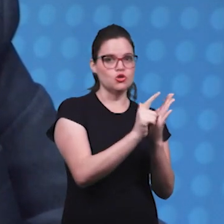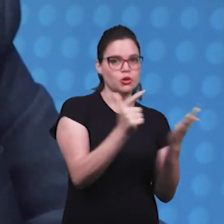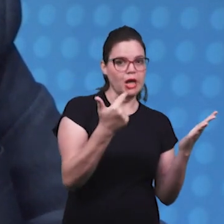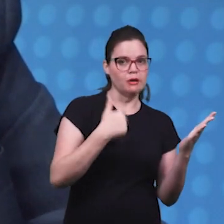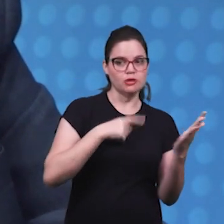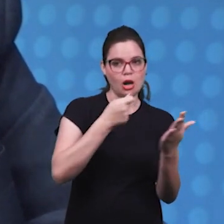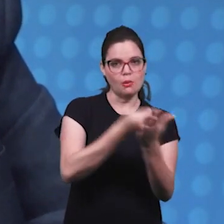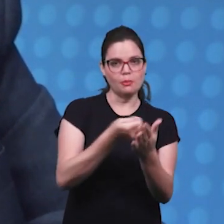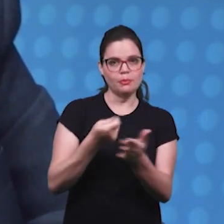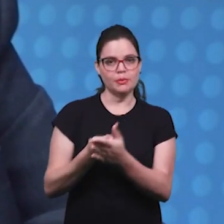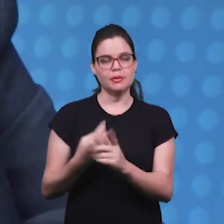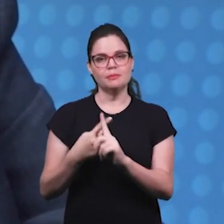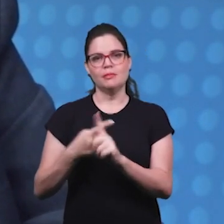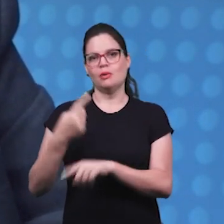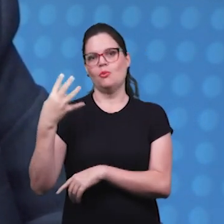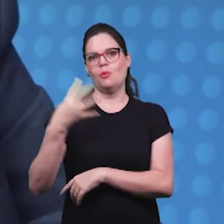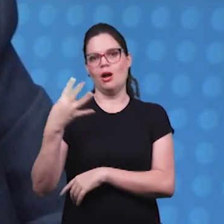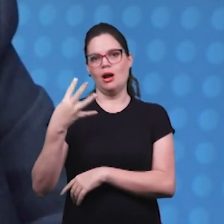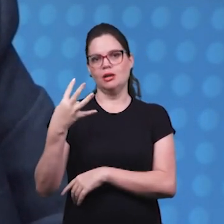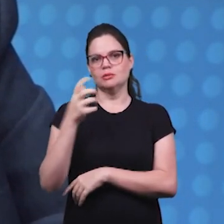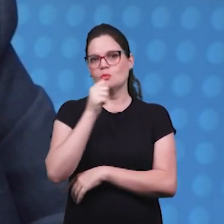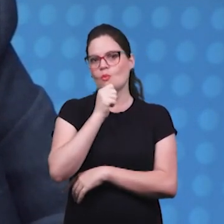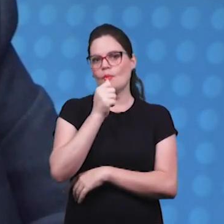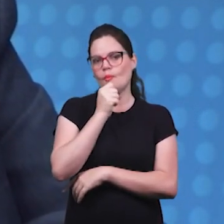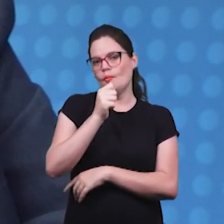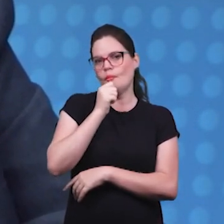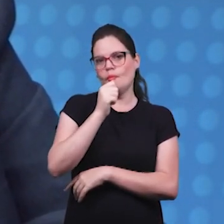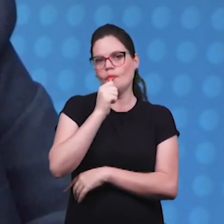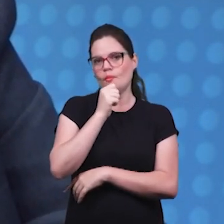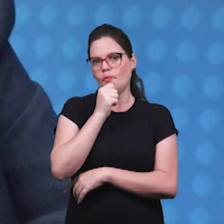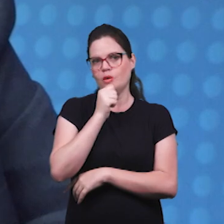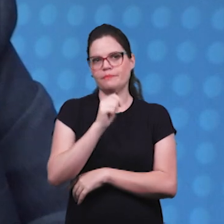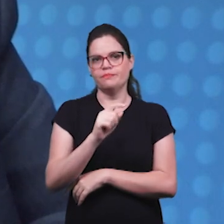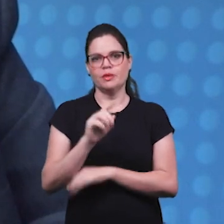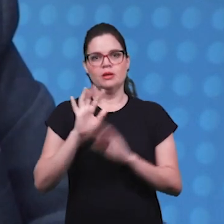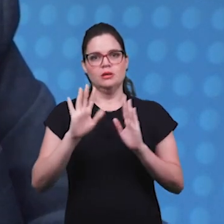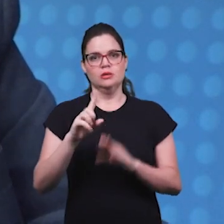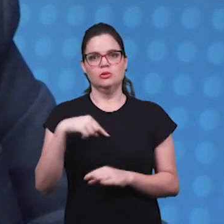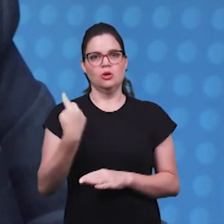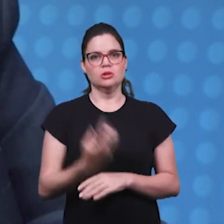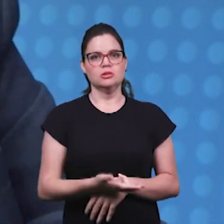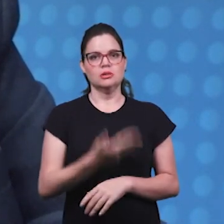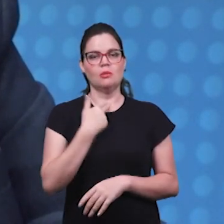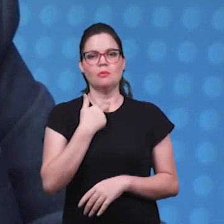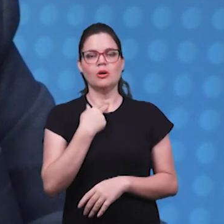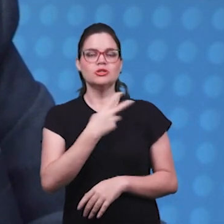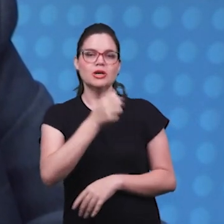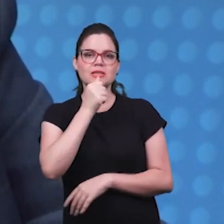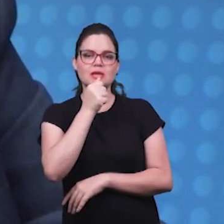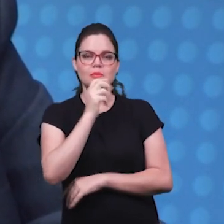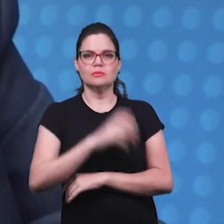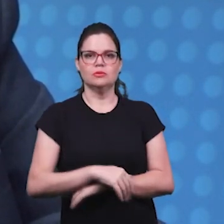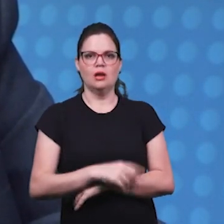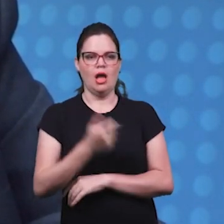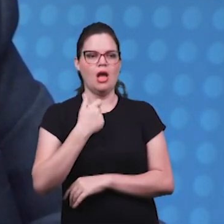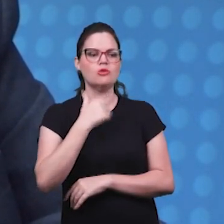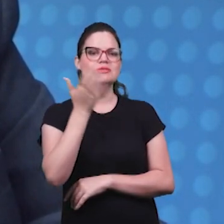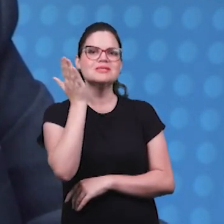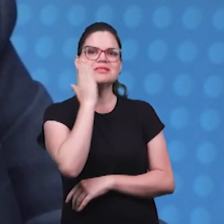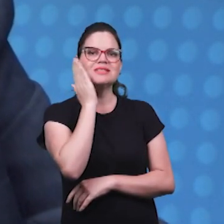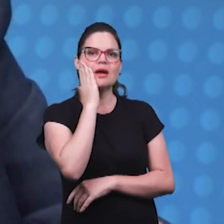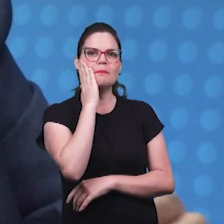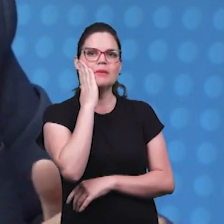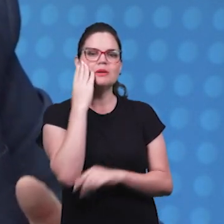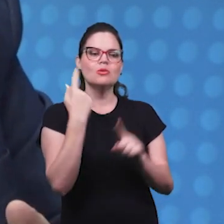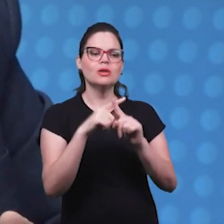quarta trombeta, o toque da quarta trombeta, nós não podemos tomar conhecimento dela pelo seu efeito na obra criadora.